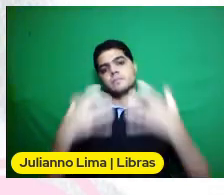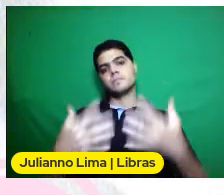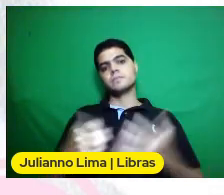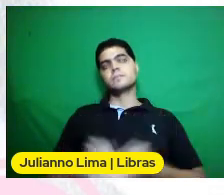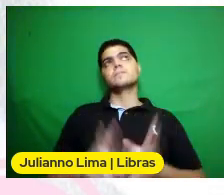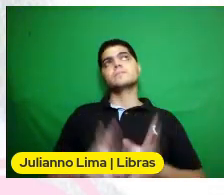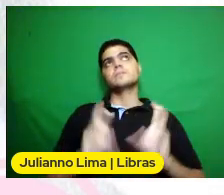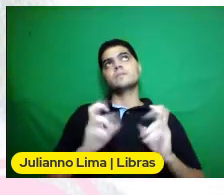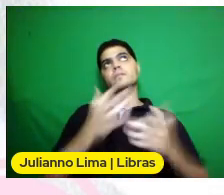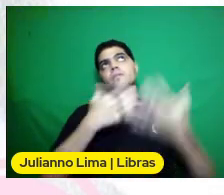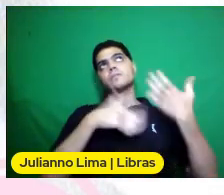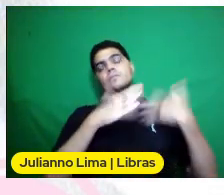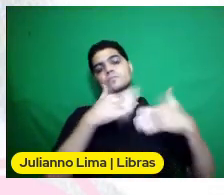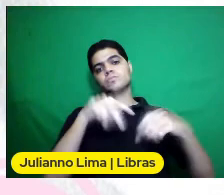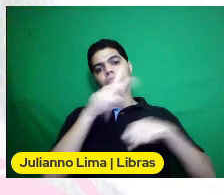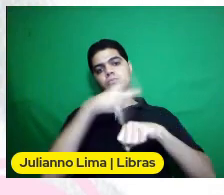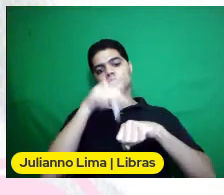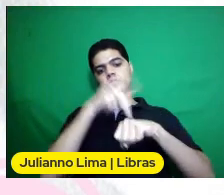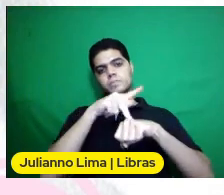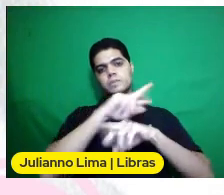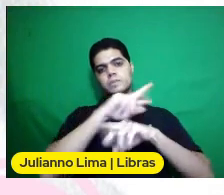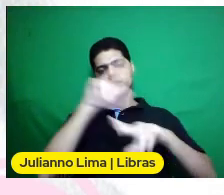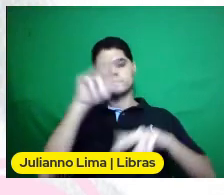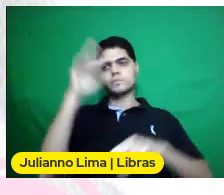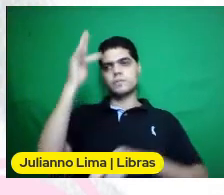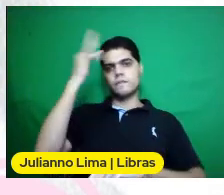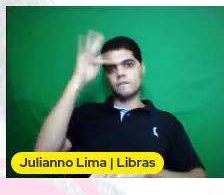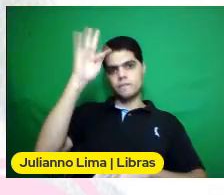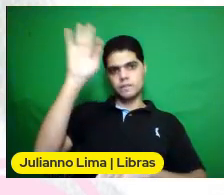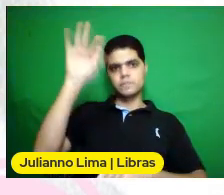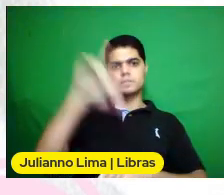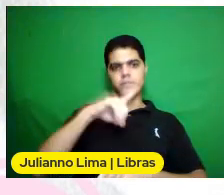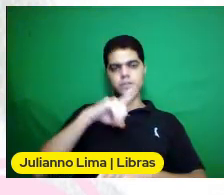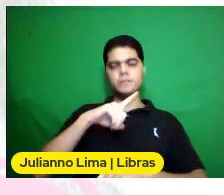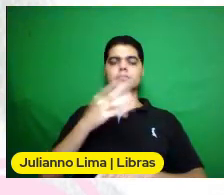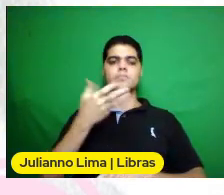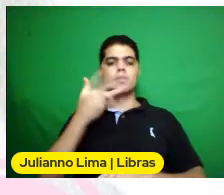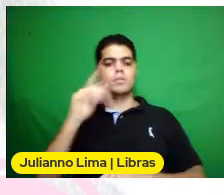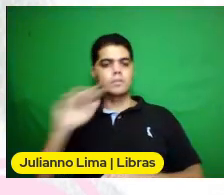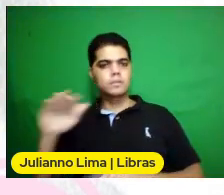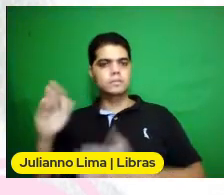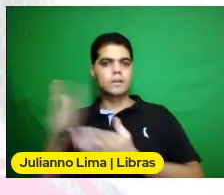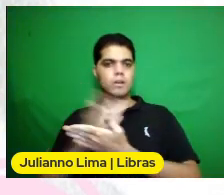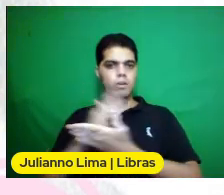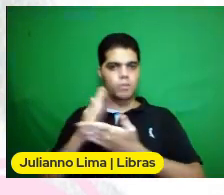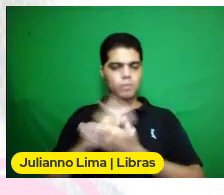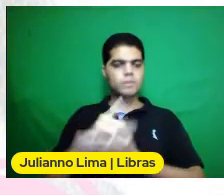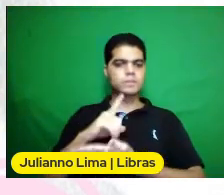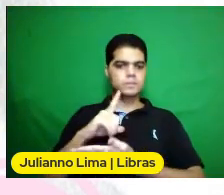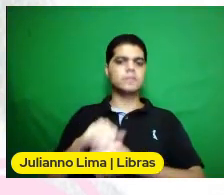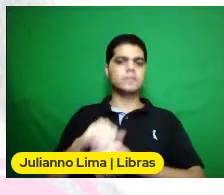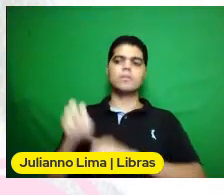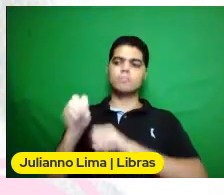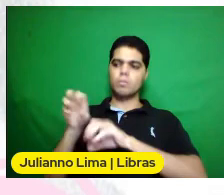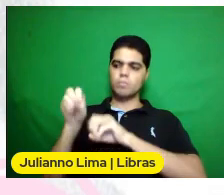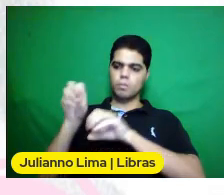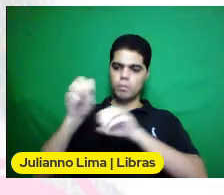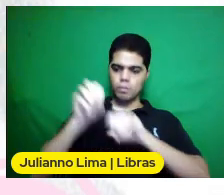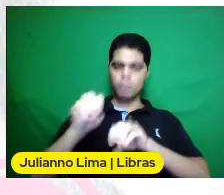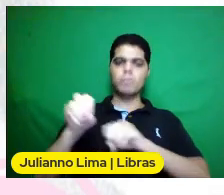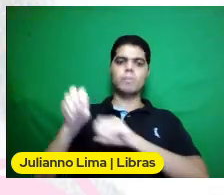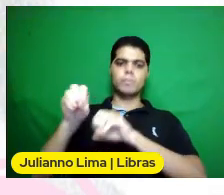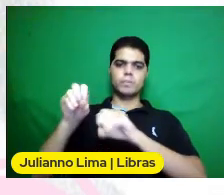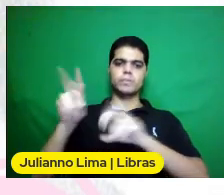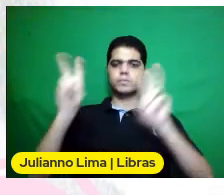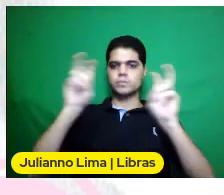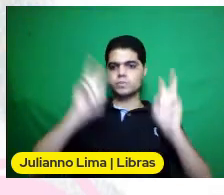outros países, né? E na França, algumas crianças são educadas a respeito do